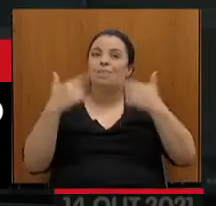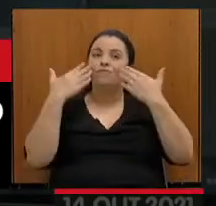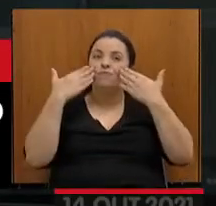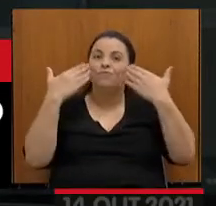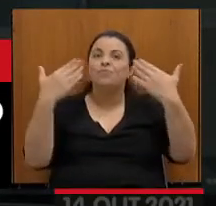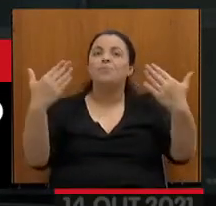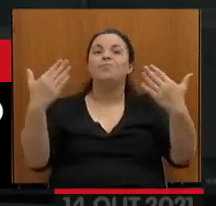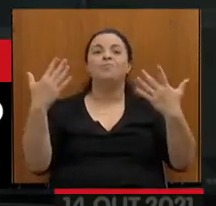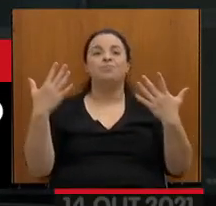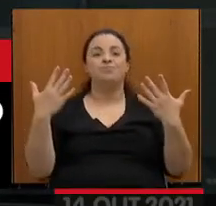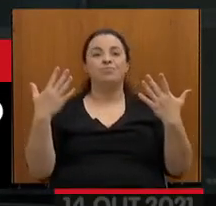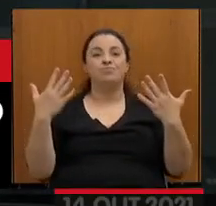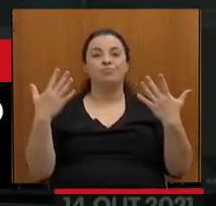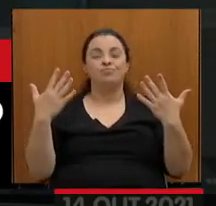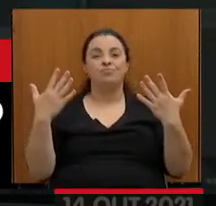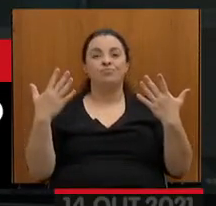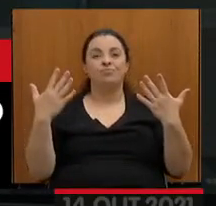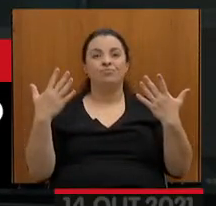corajosa.